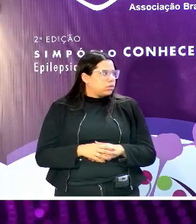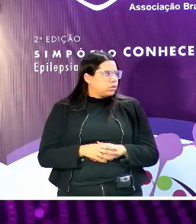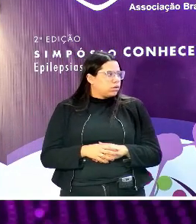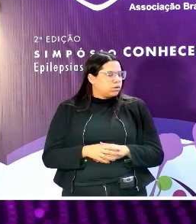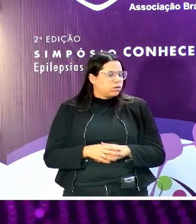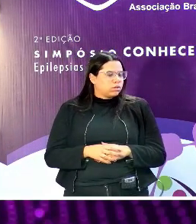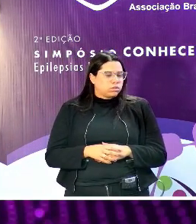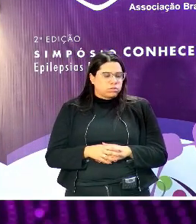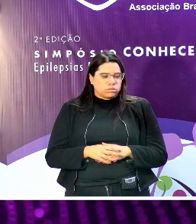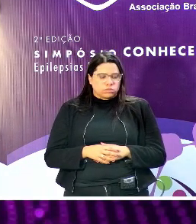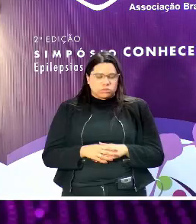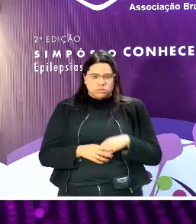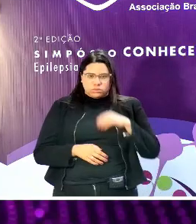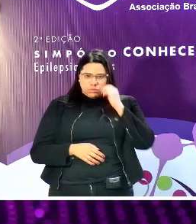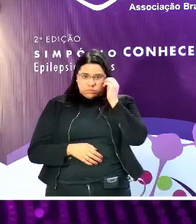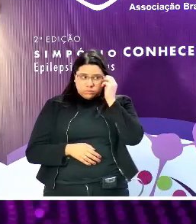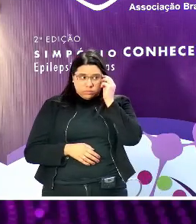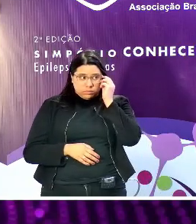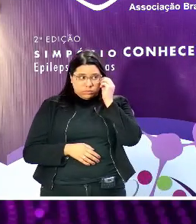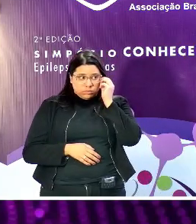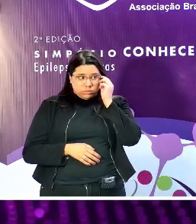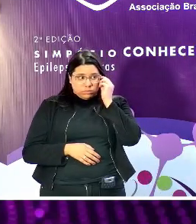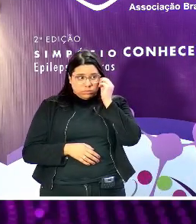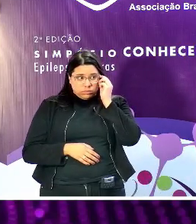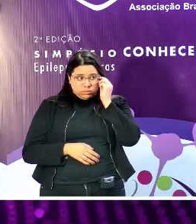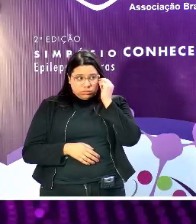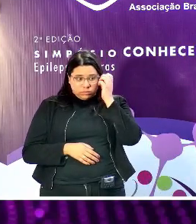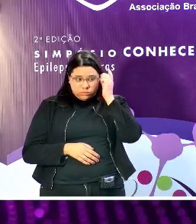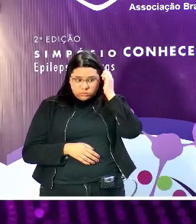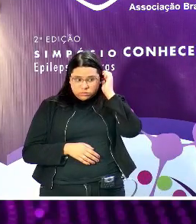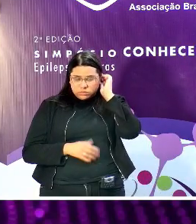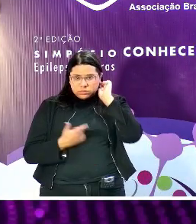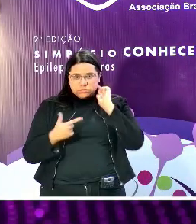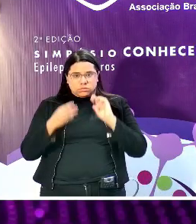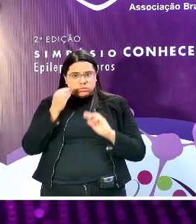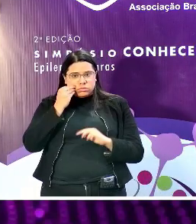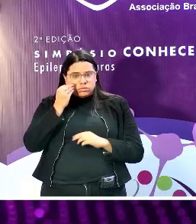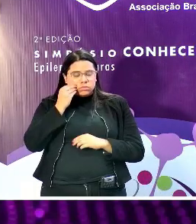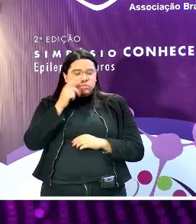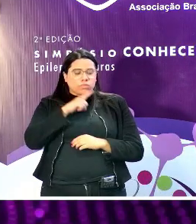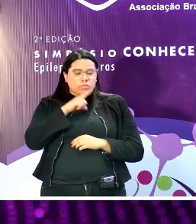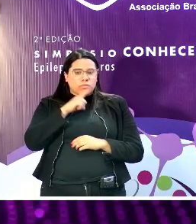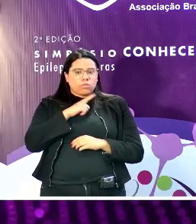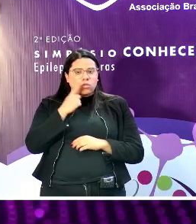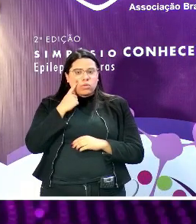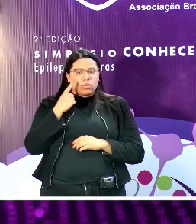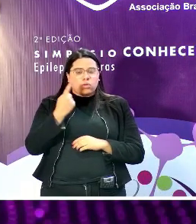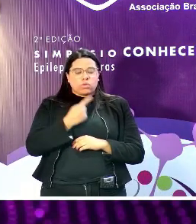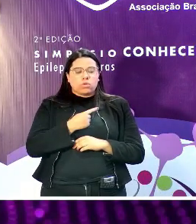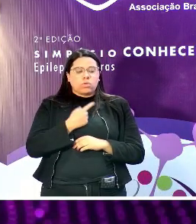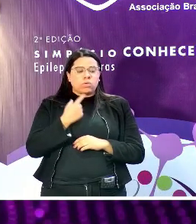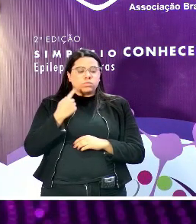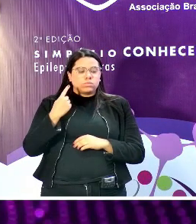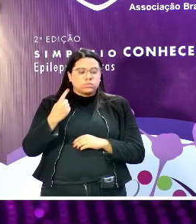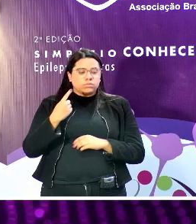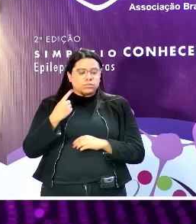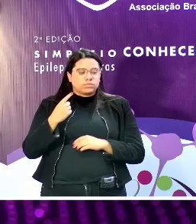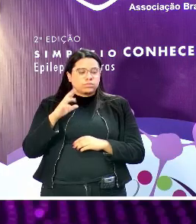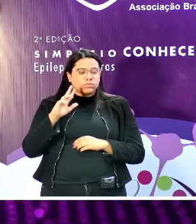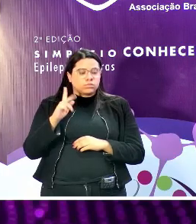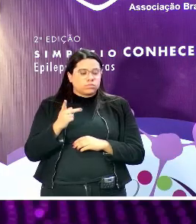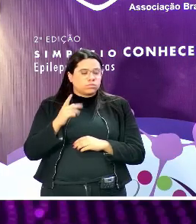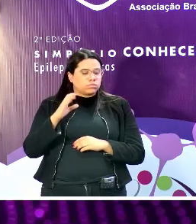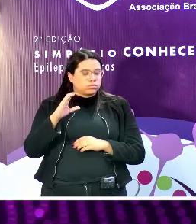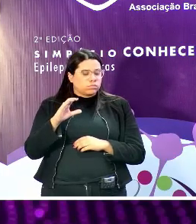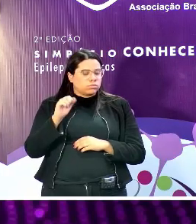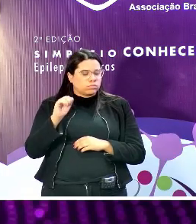meu horário. Aqui é um outro teste que a gente faz. Então, um dos gatilhos para HC é o frio,